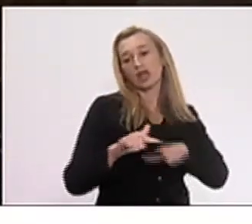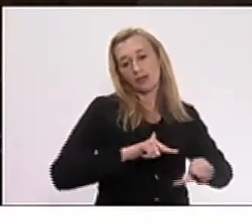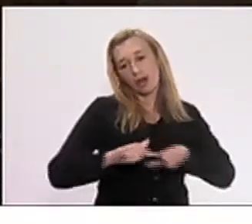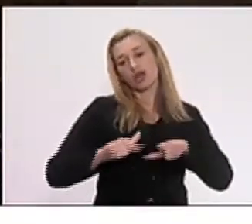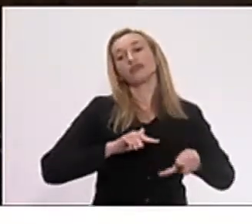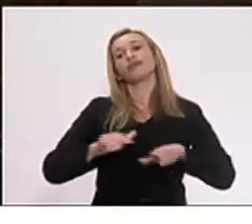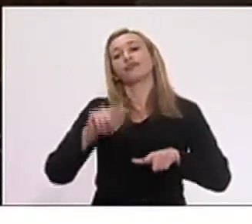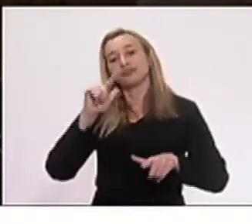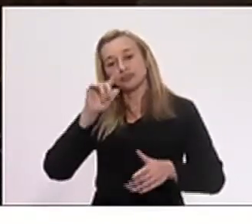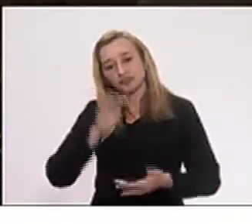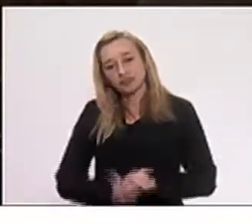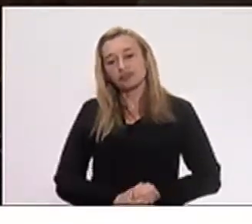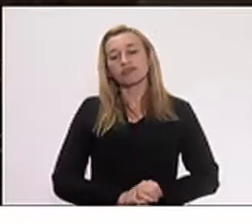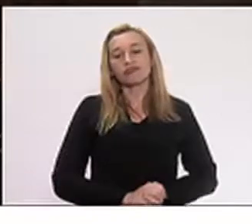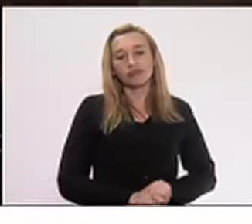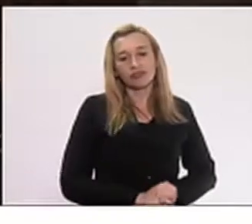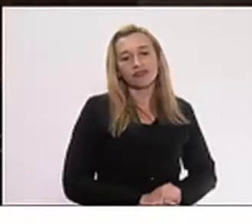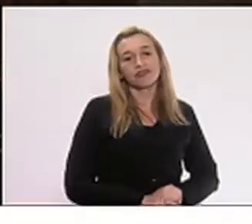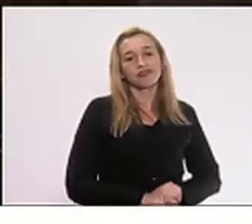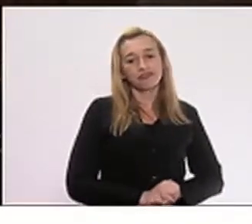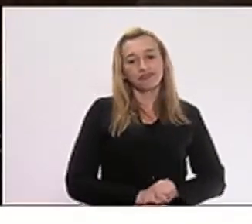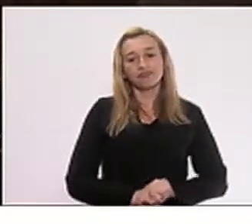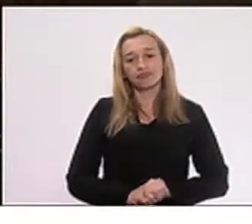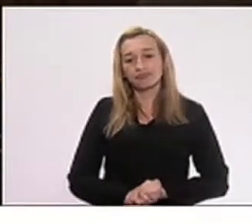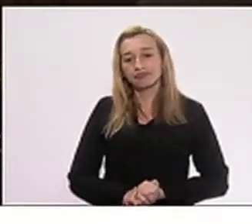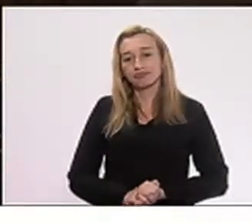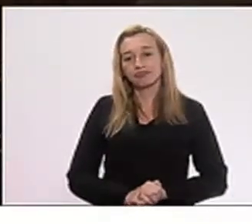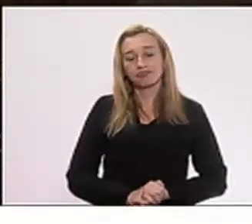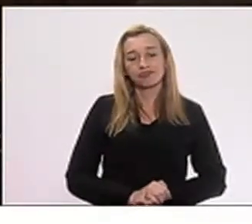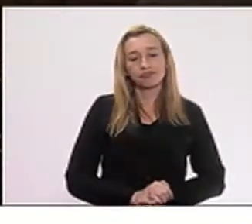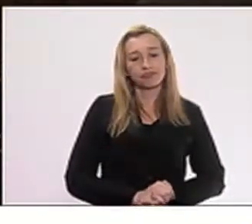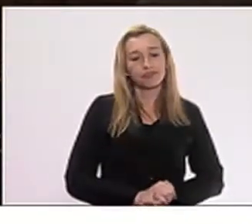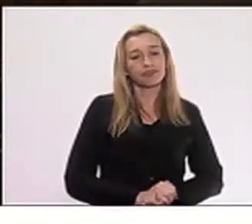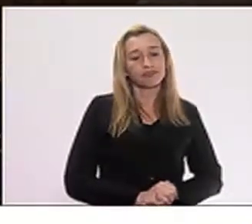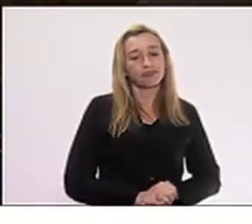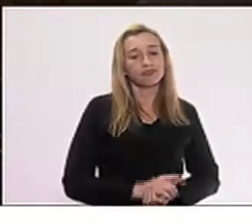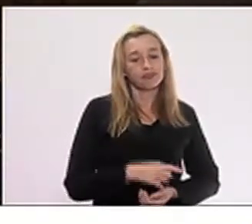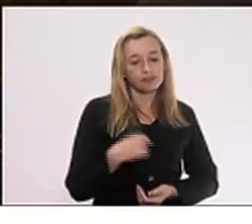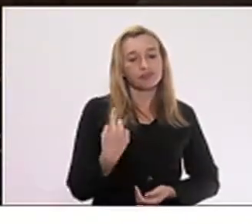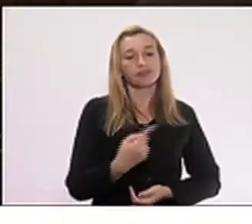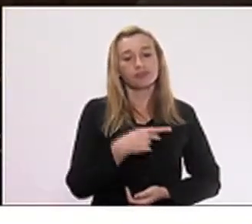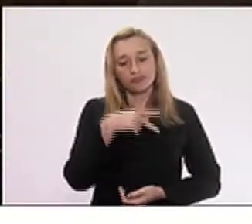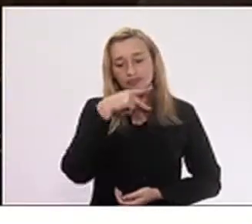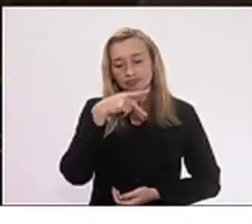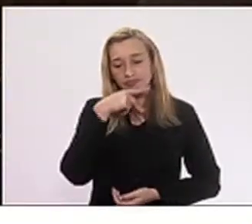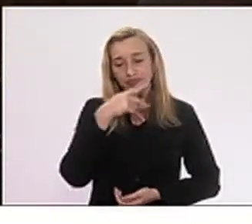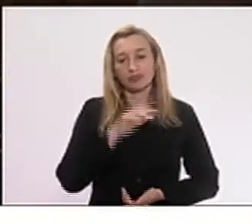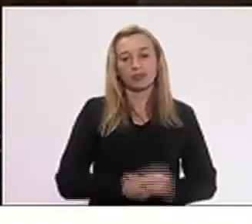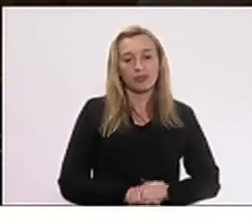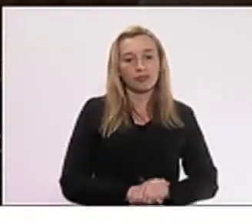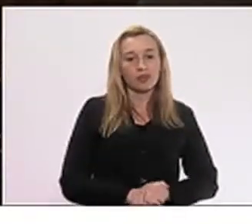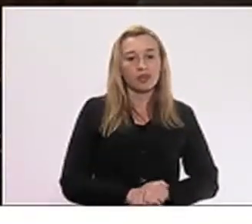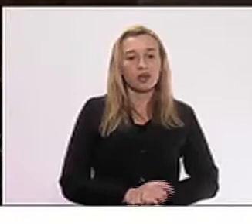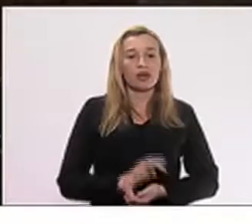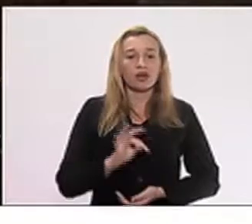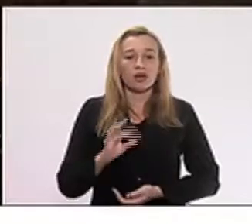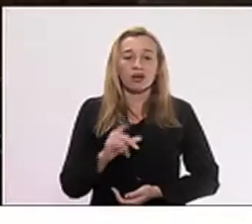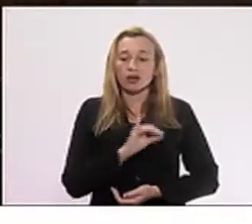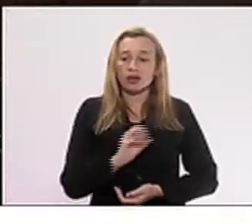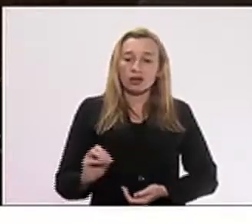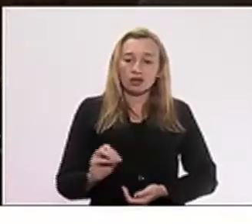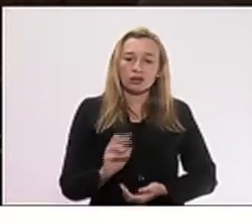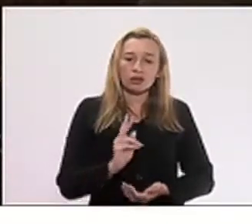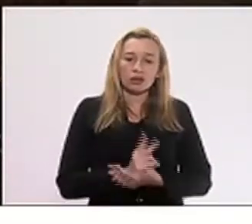que deva existir por parte de parlamentares. Então, tudo isso é